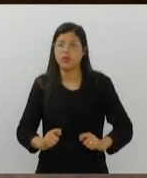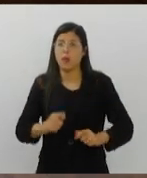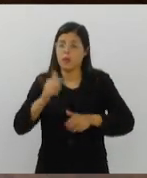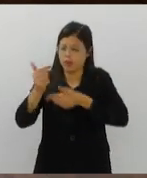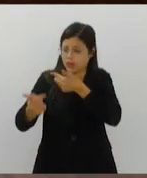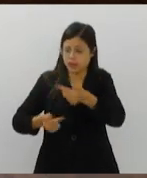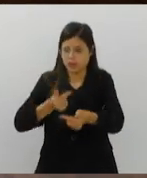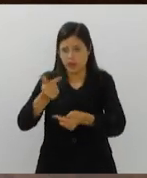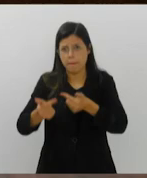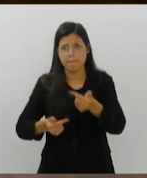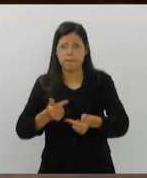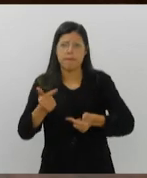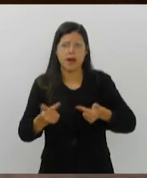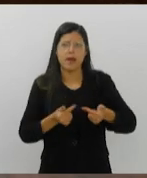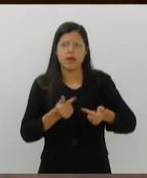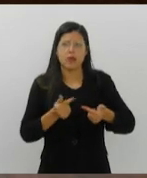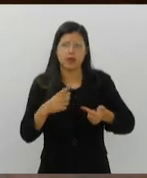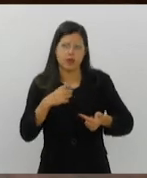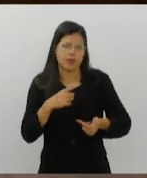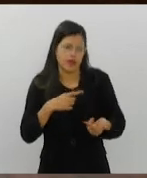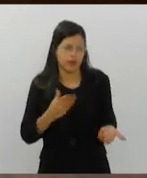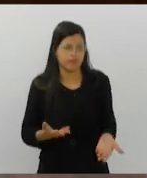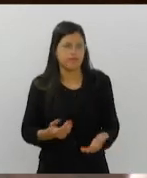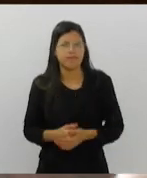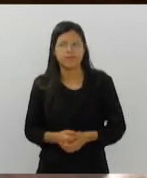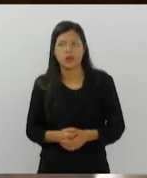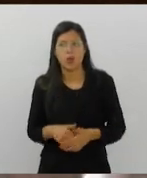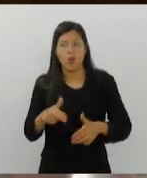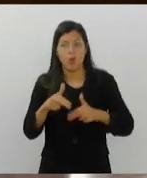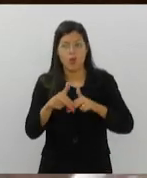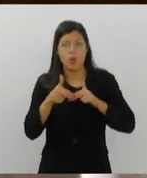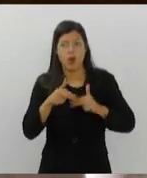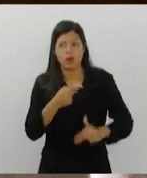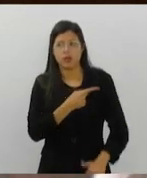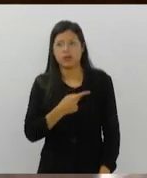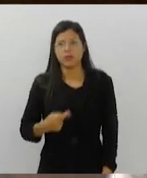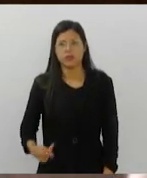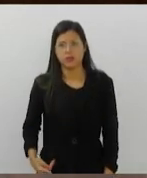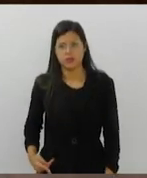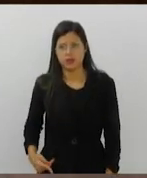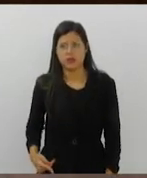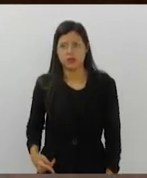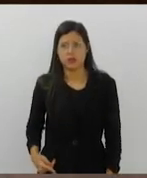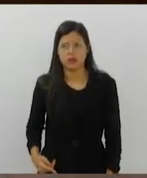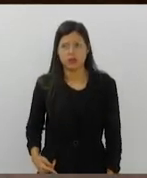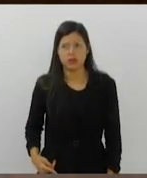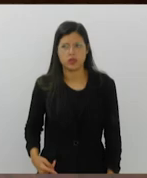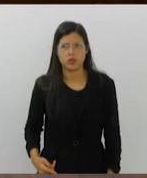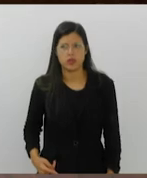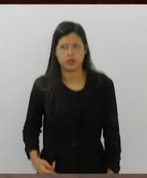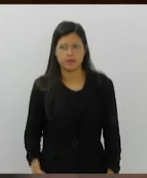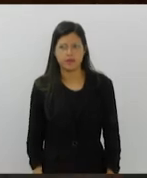são apresentadas aí pela FIPERJ. Por isso, presidente, a reposição e a